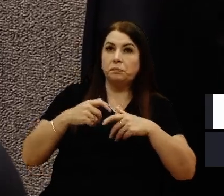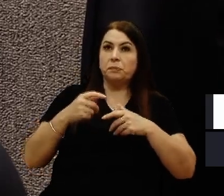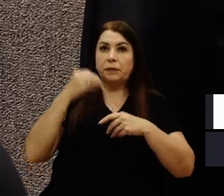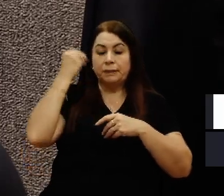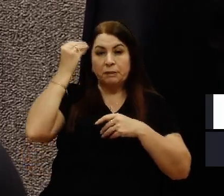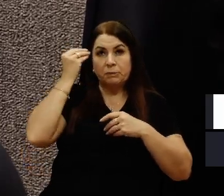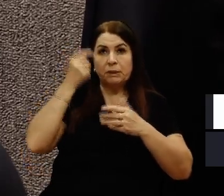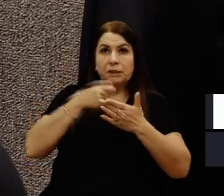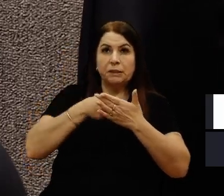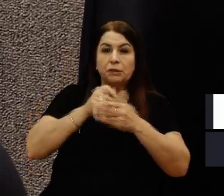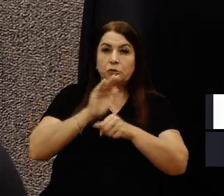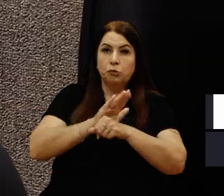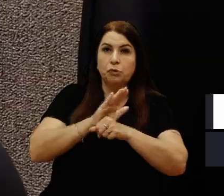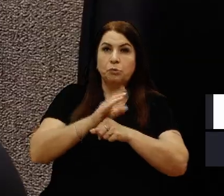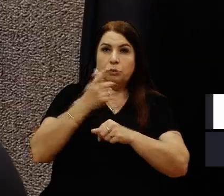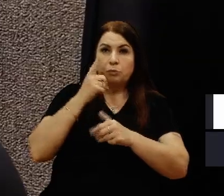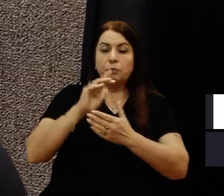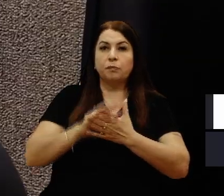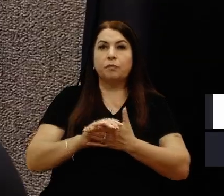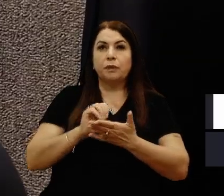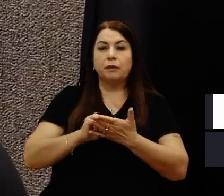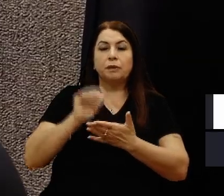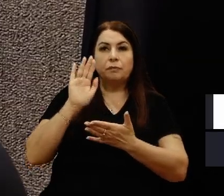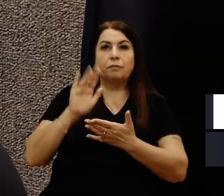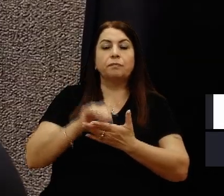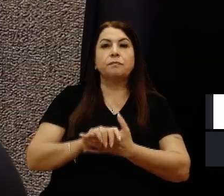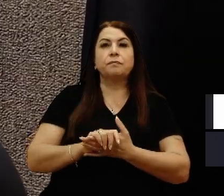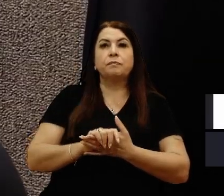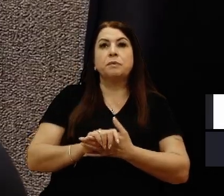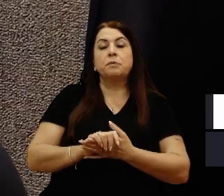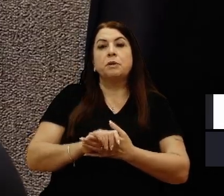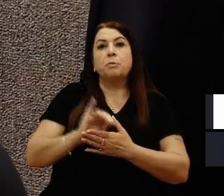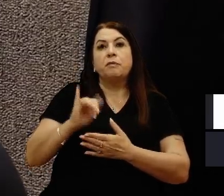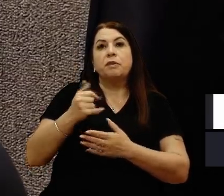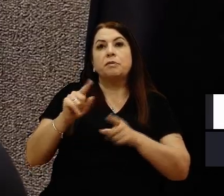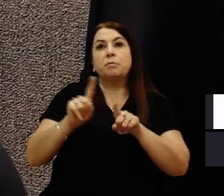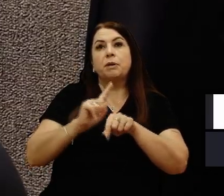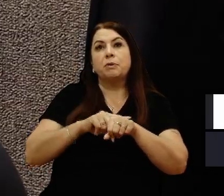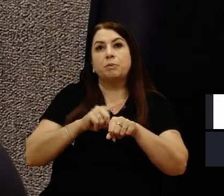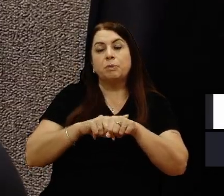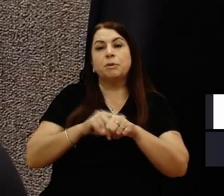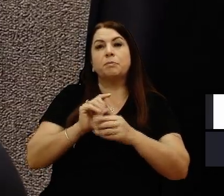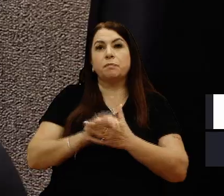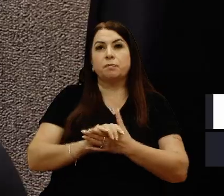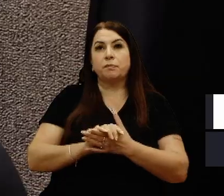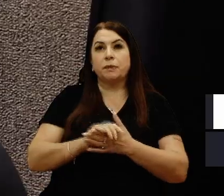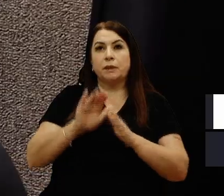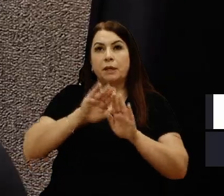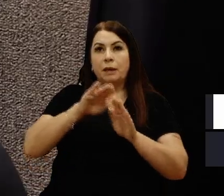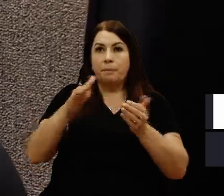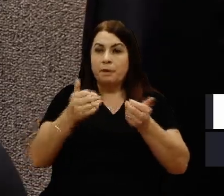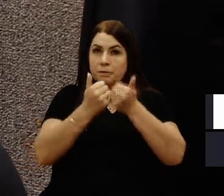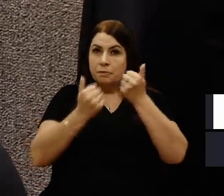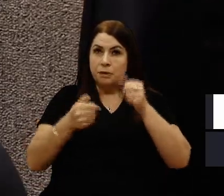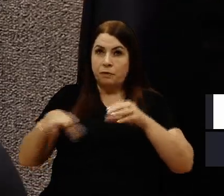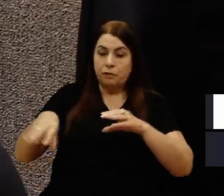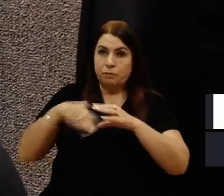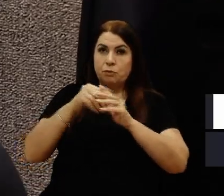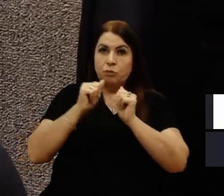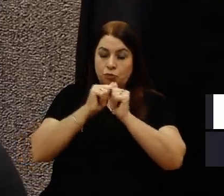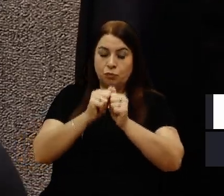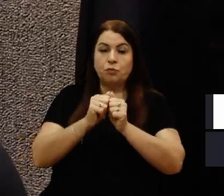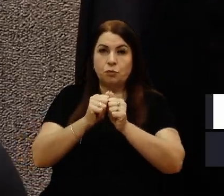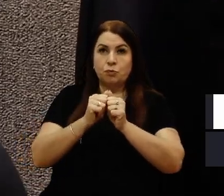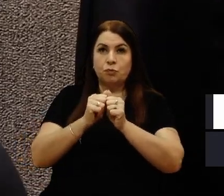experiência, tentei ajudar naquilo que pude. Peço uma parte, se possível. E quero aproveitar esse momento para desejar à mesa diretora, da qual faço parte, junto com